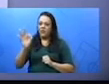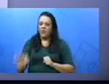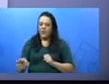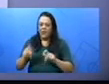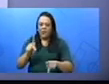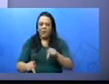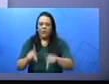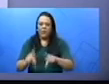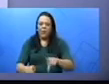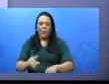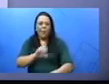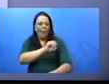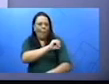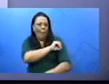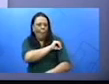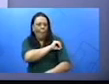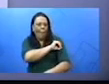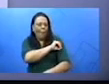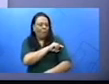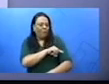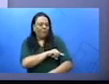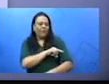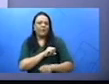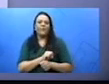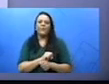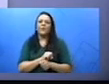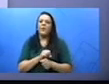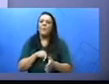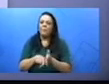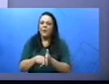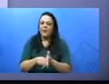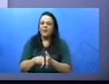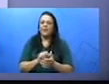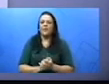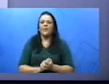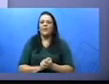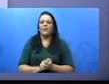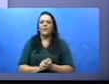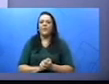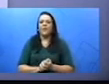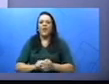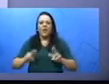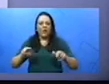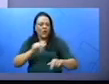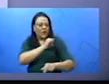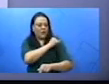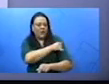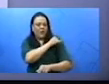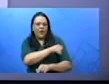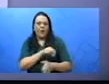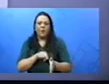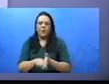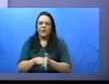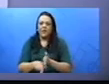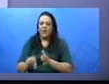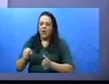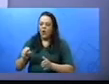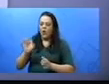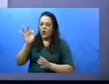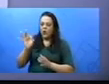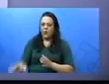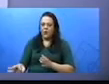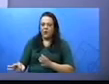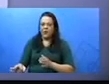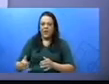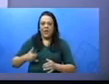com o levantamento. Rio, uma pesquisa revela que apenas 8% dos brasileiros entre 15 e 64